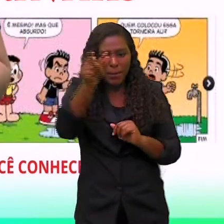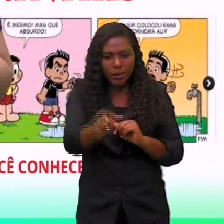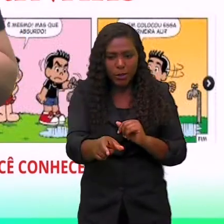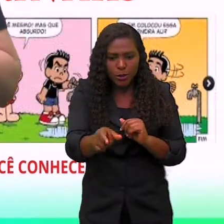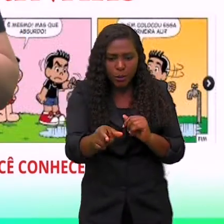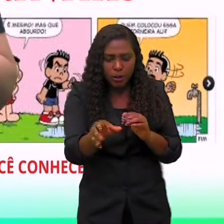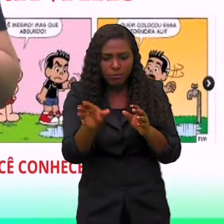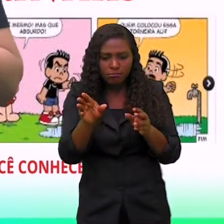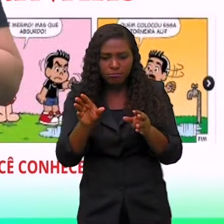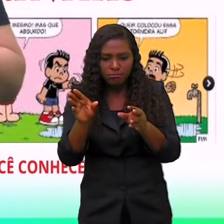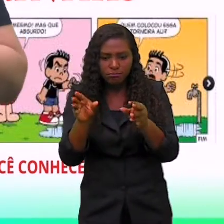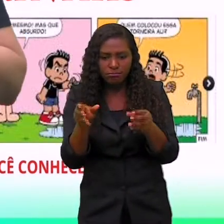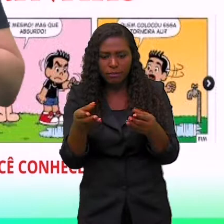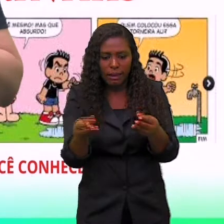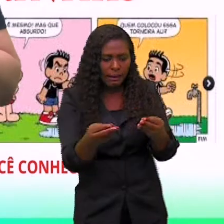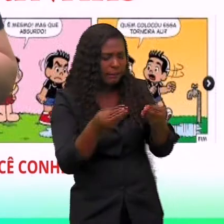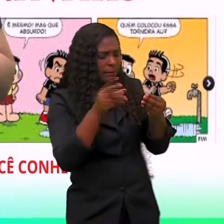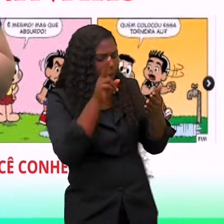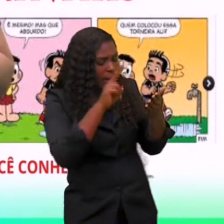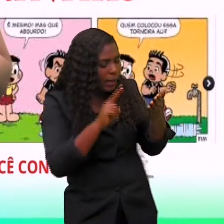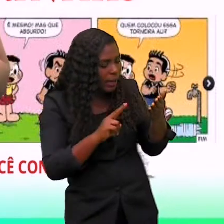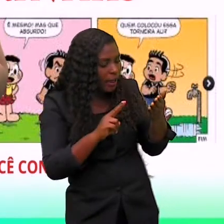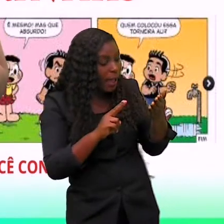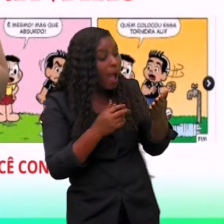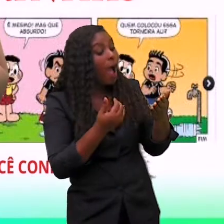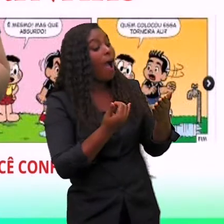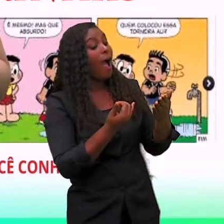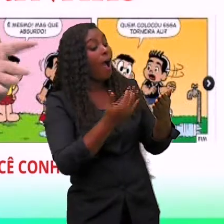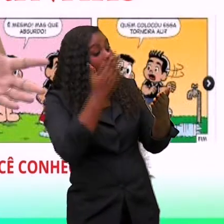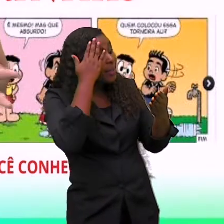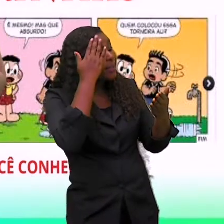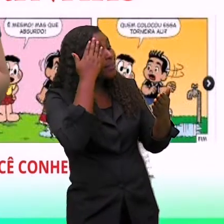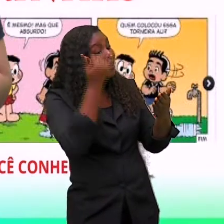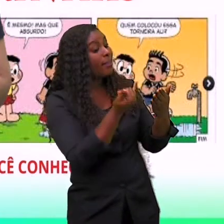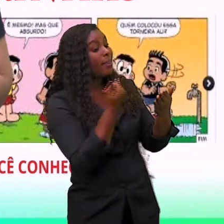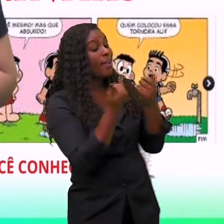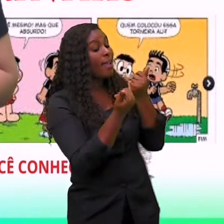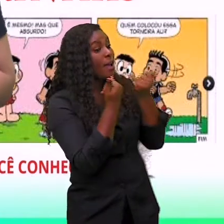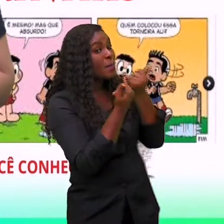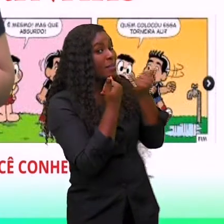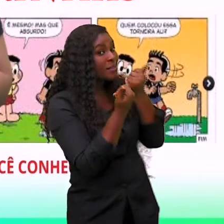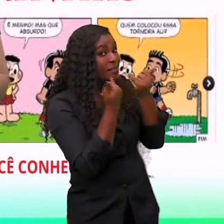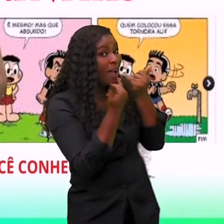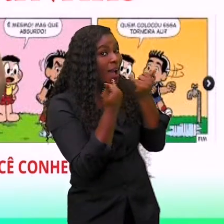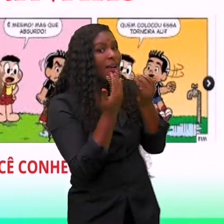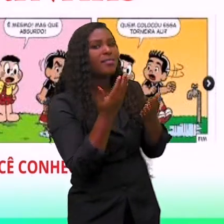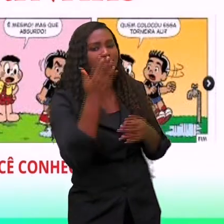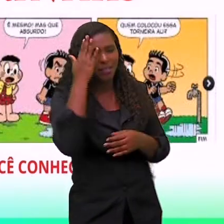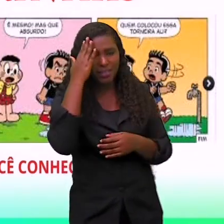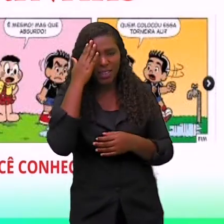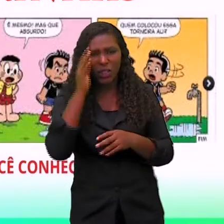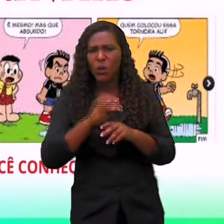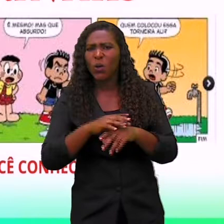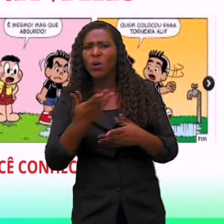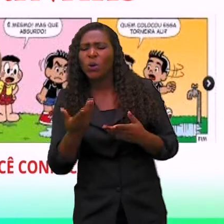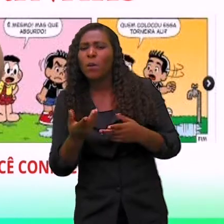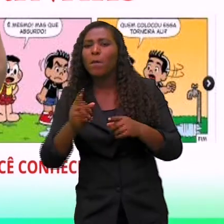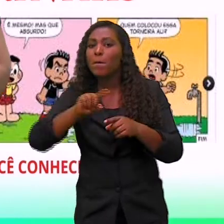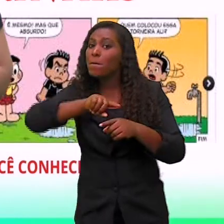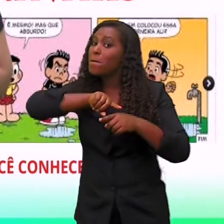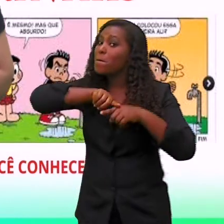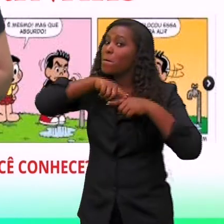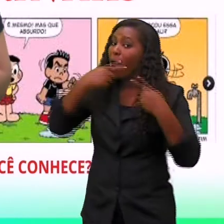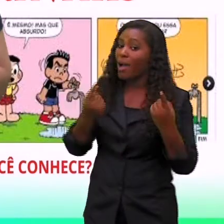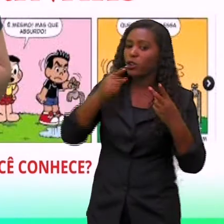Efetiva. E foca aí na função comunicativa e não nos aspectos estruturais, como é o tipo lá textual.